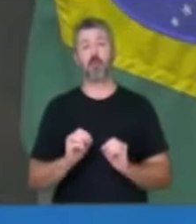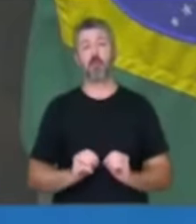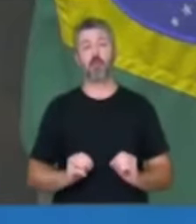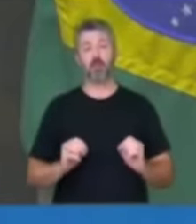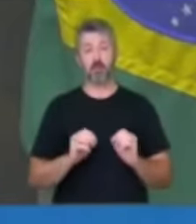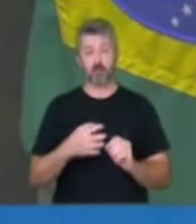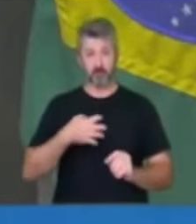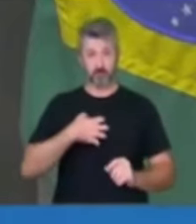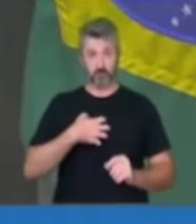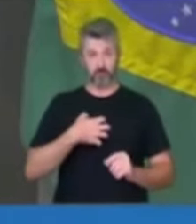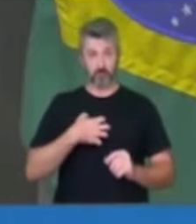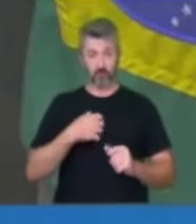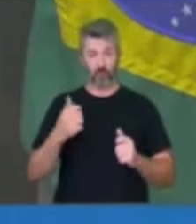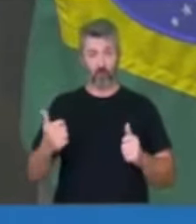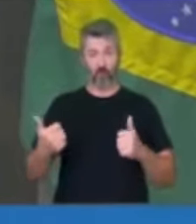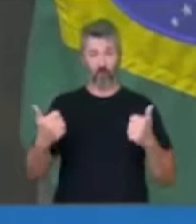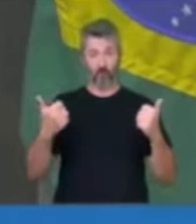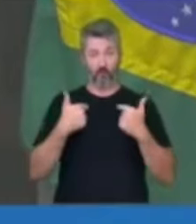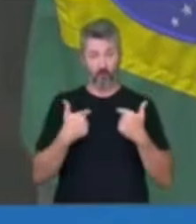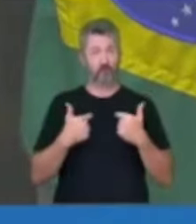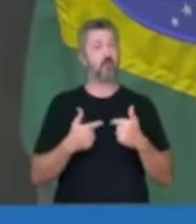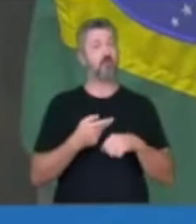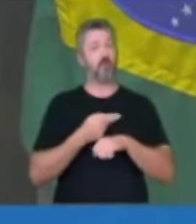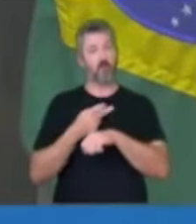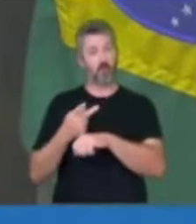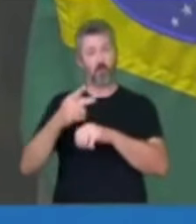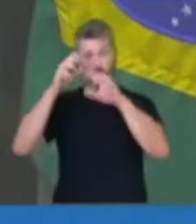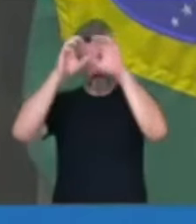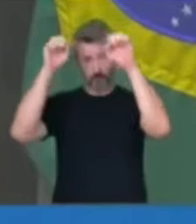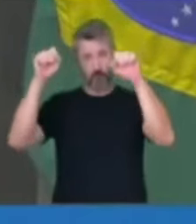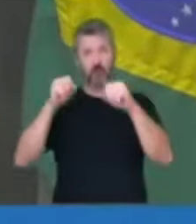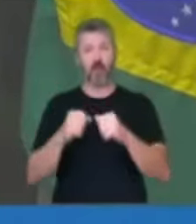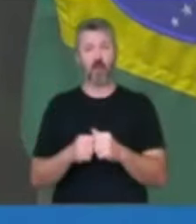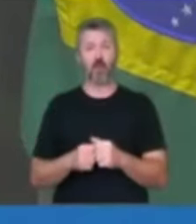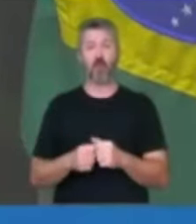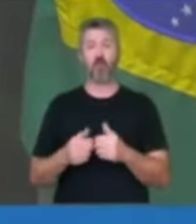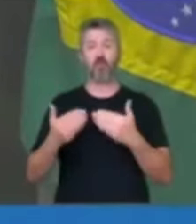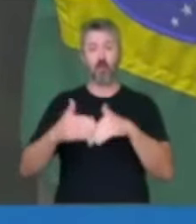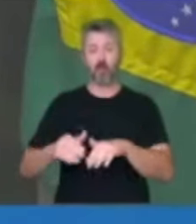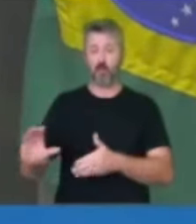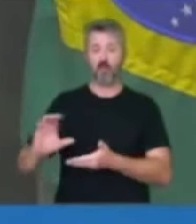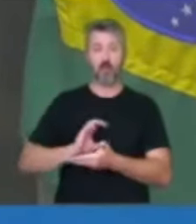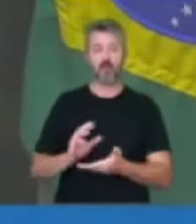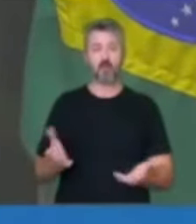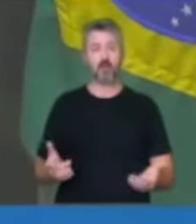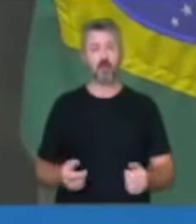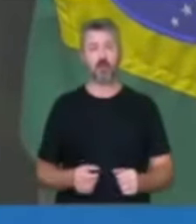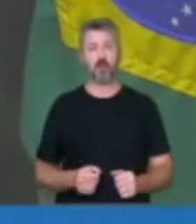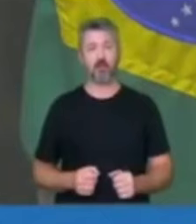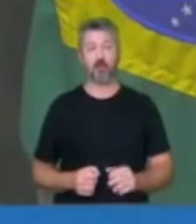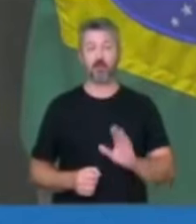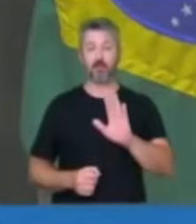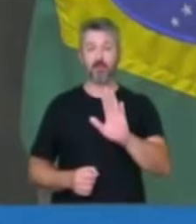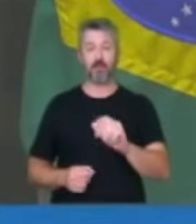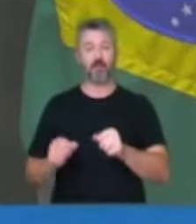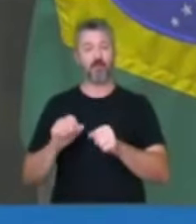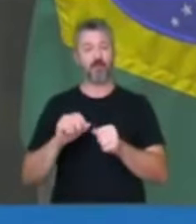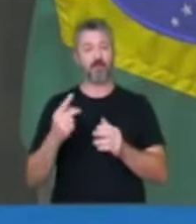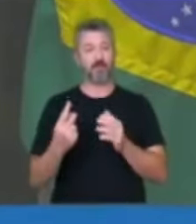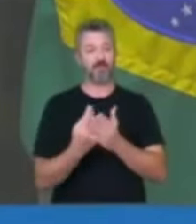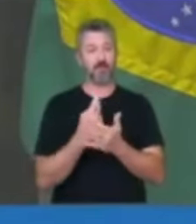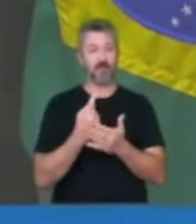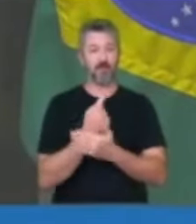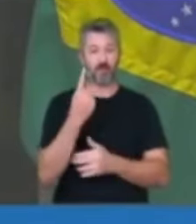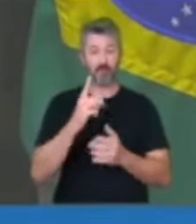sentiu ofendido procure o tribunal de pequenas causas para reparação de danos morais só que eles cometeram erro na